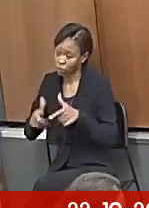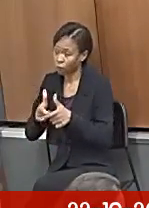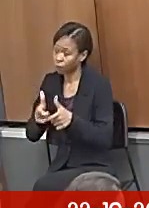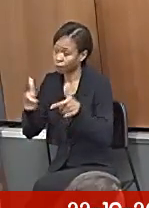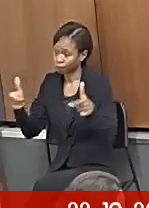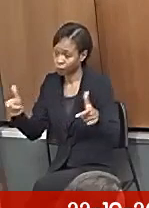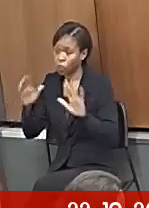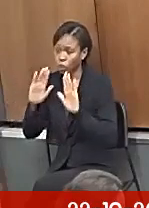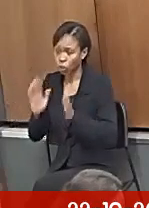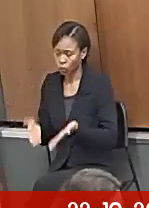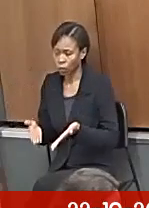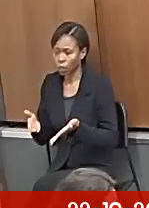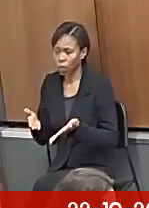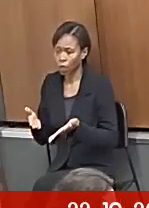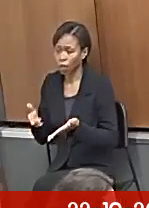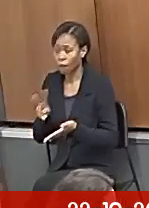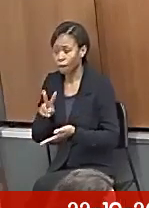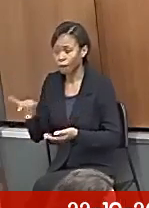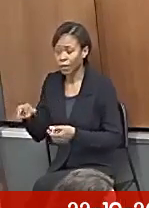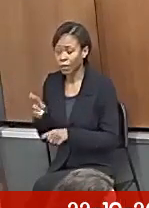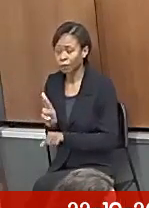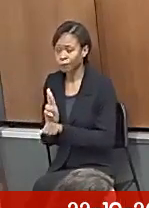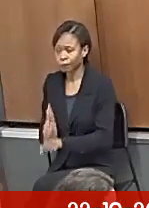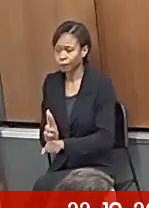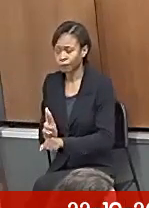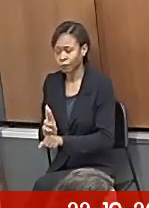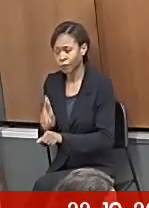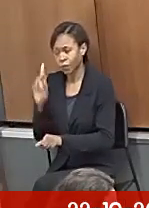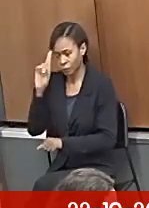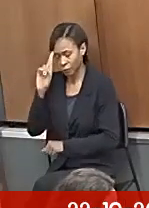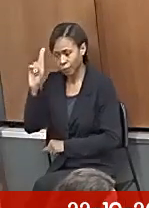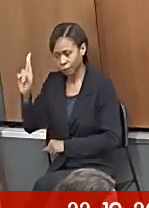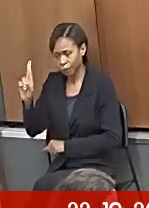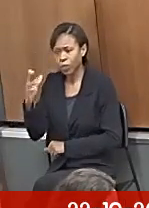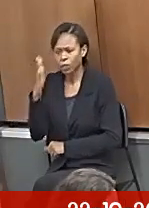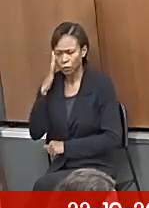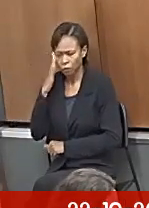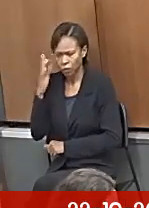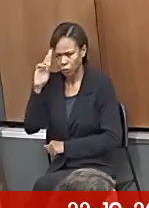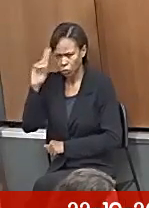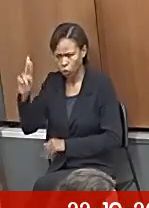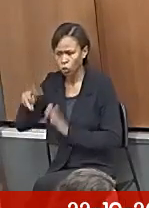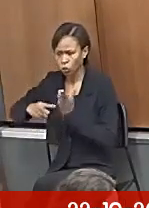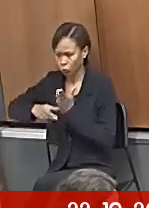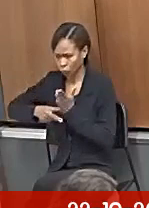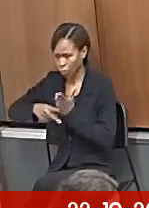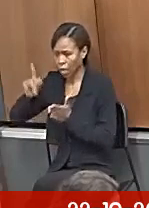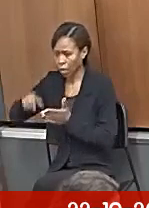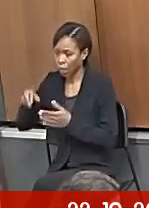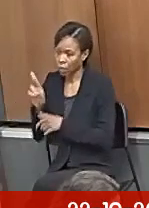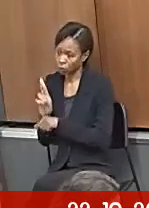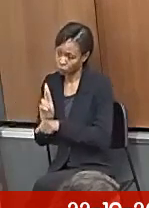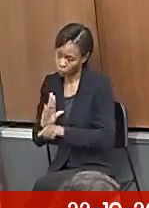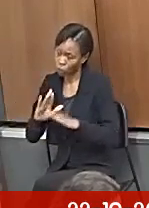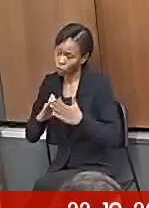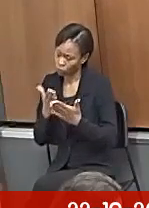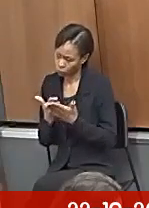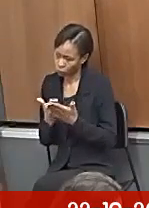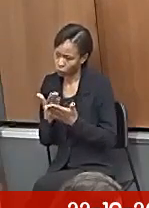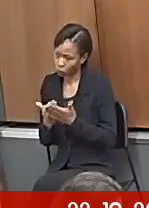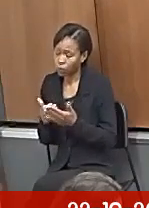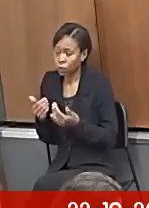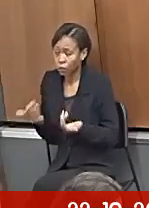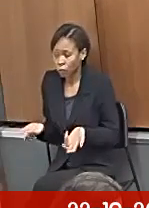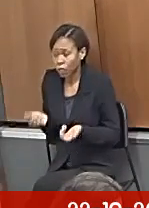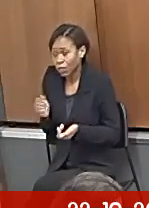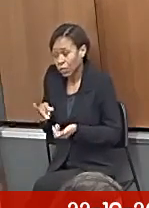delas já estarão representadas pela diretoria, porque eu sei que a diretoria do sindicato são representantes de escolas. Então, aquela